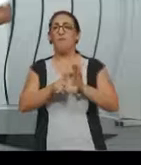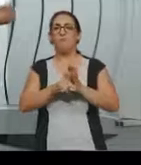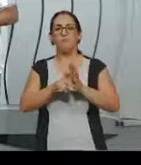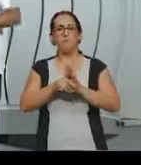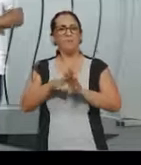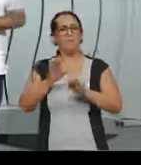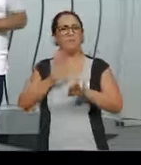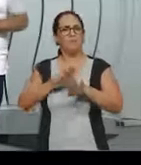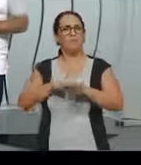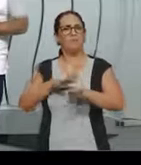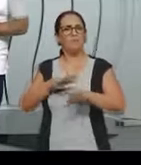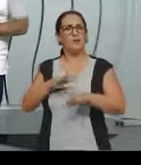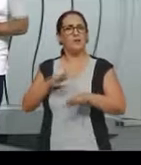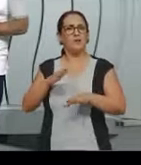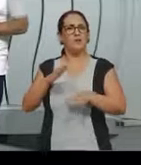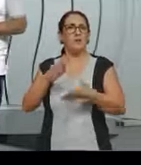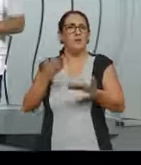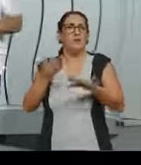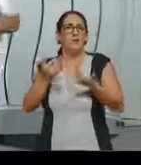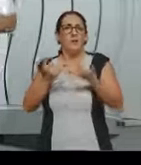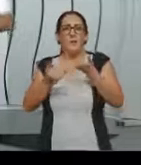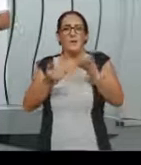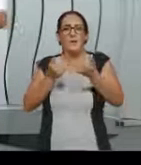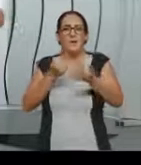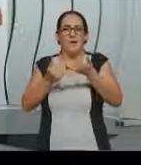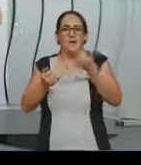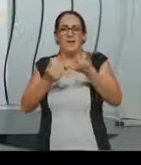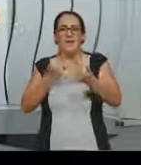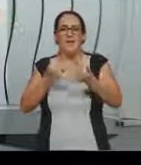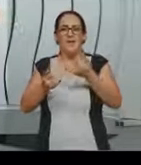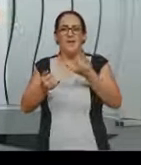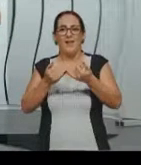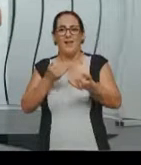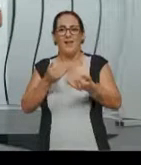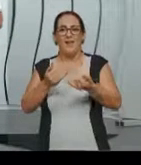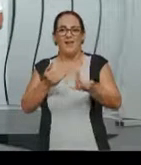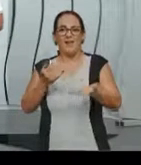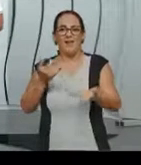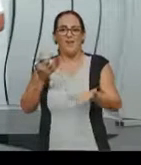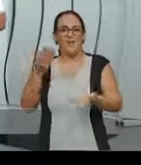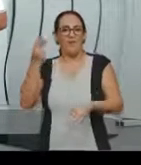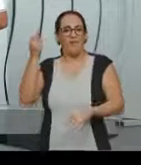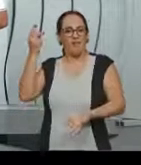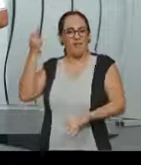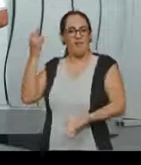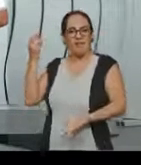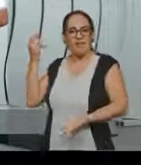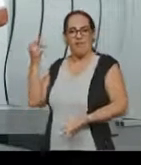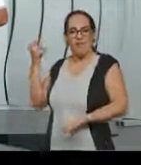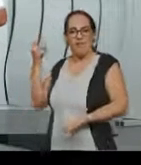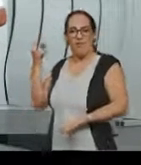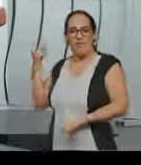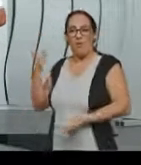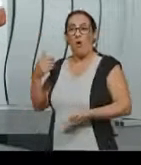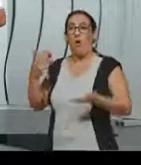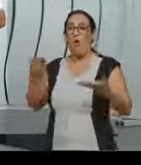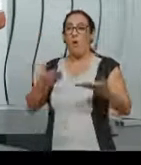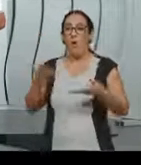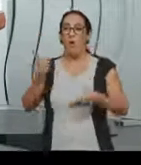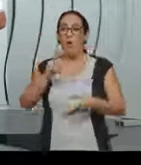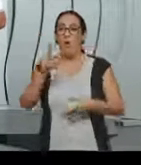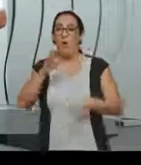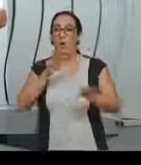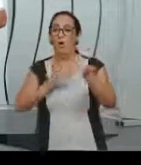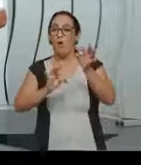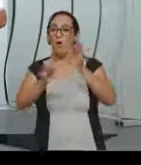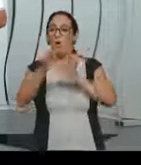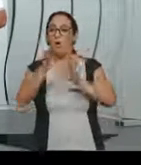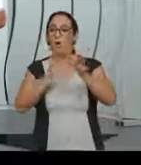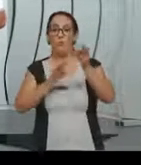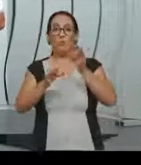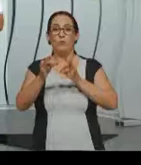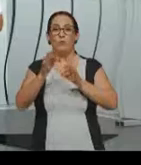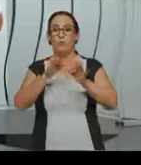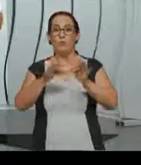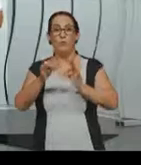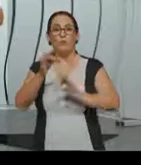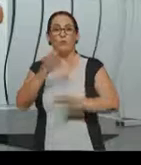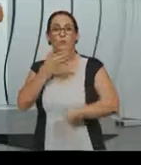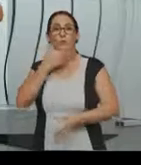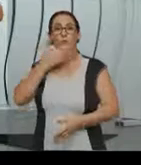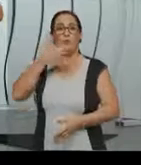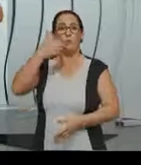se nós compararmos com hoje em dia, tá? Hoje você tem muito mais alternativas, você verifica uma